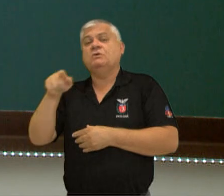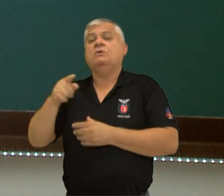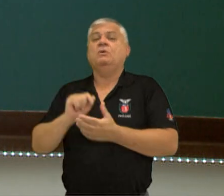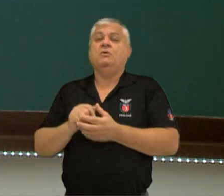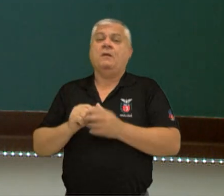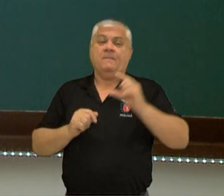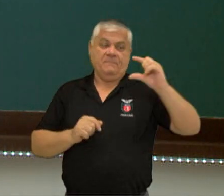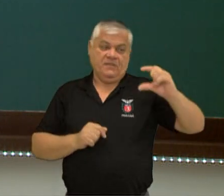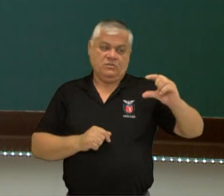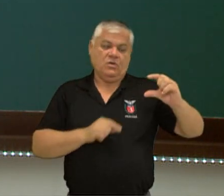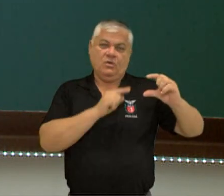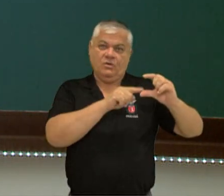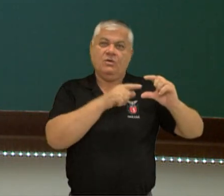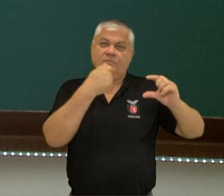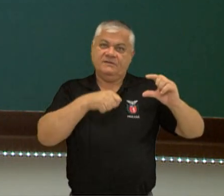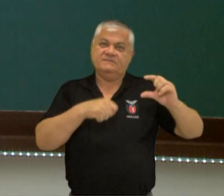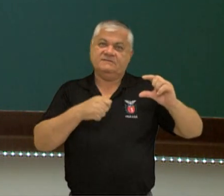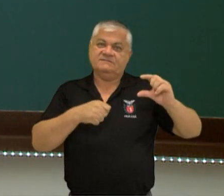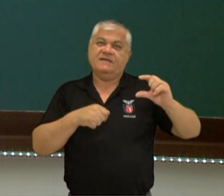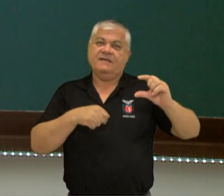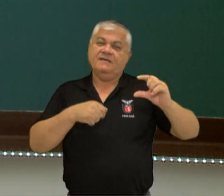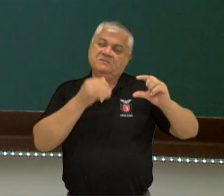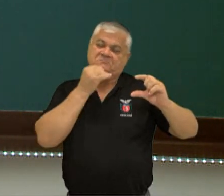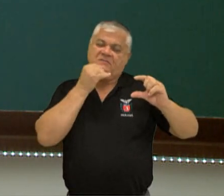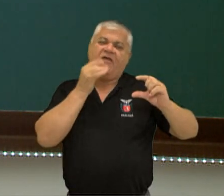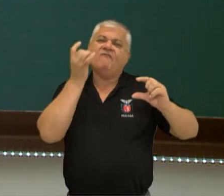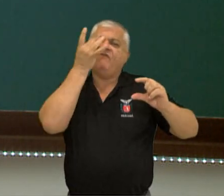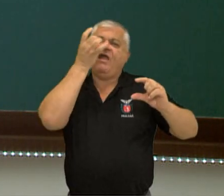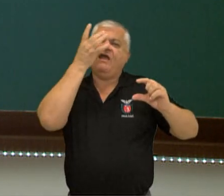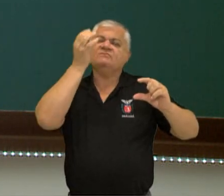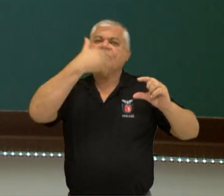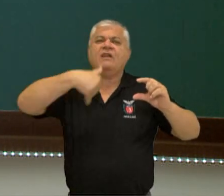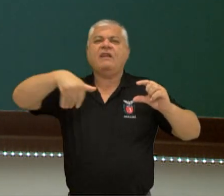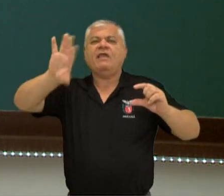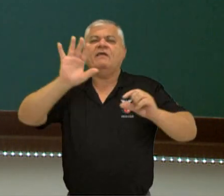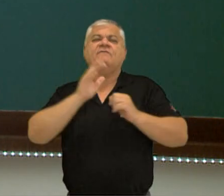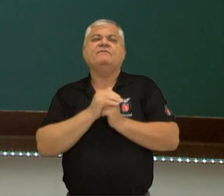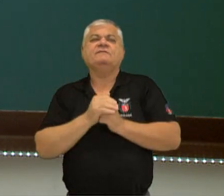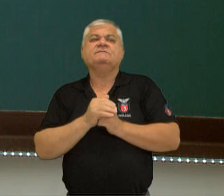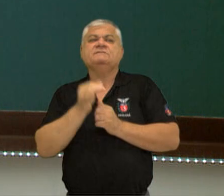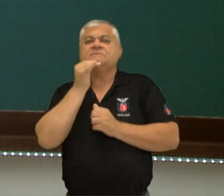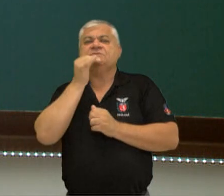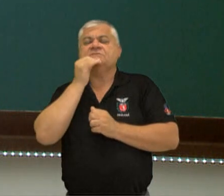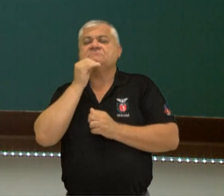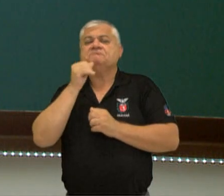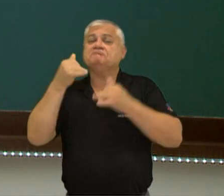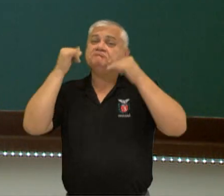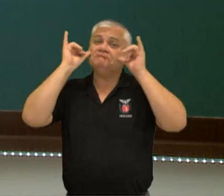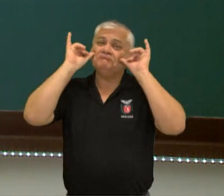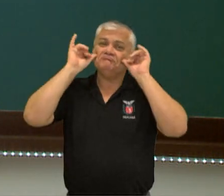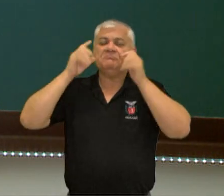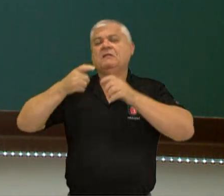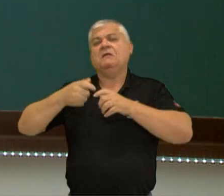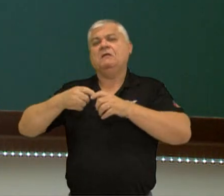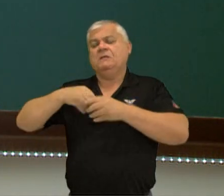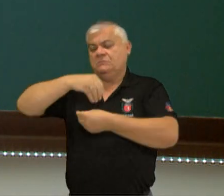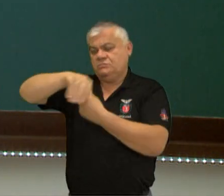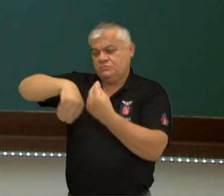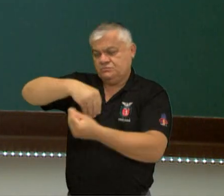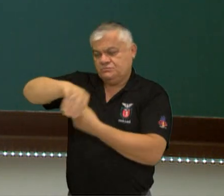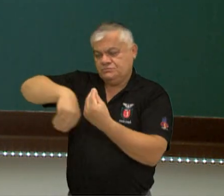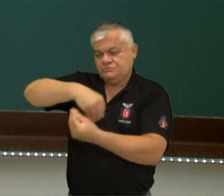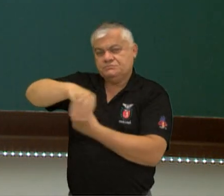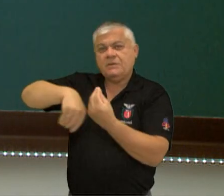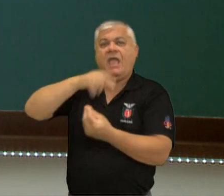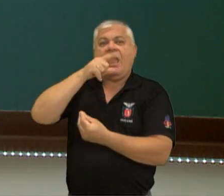menor embalagem, vai ocupar menos espaço de transporte e aí chegando lá na fazenda, na lavoura, a gente dilui essa